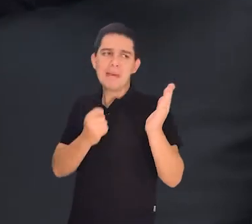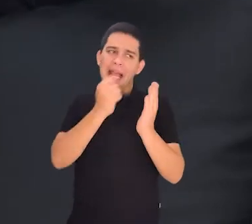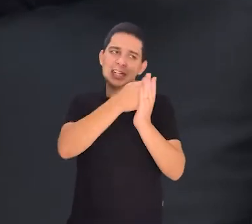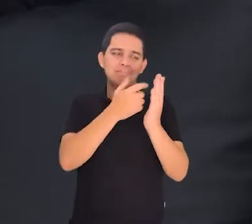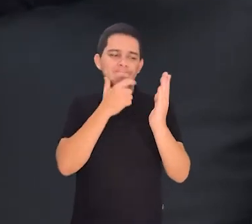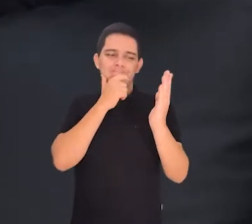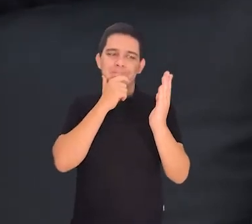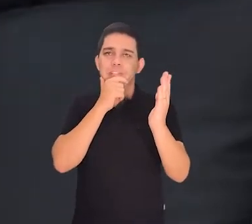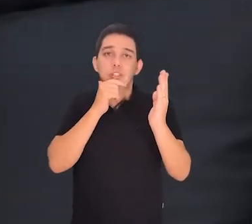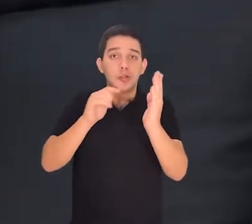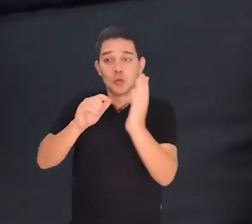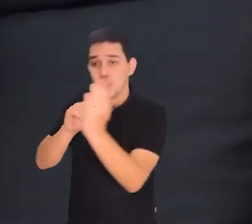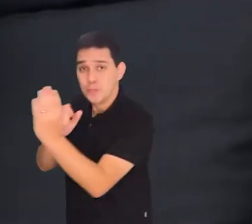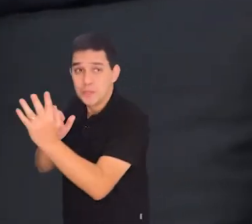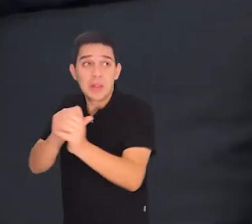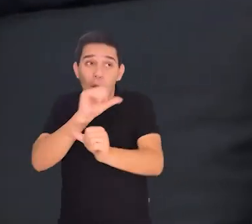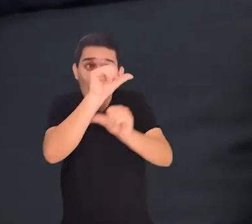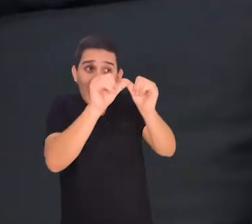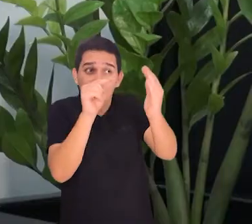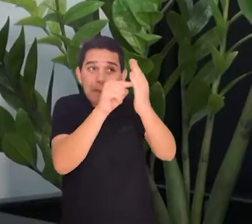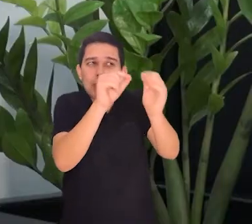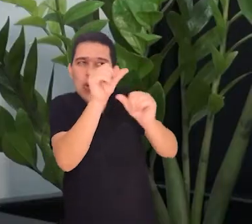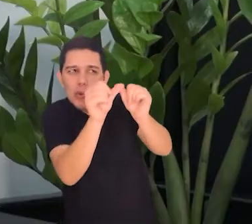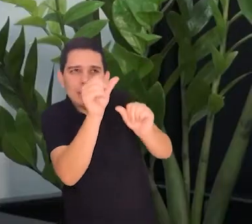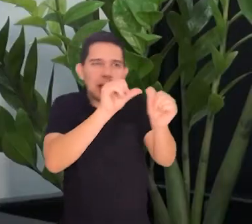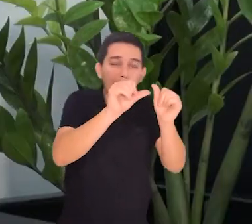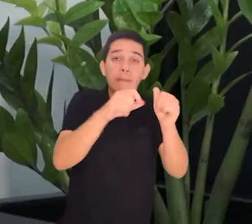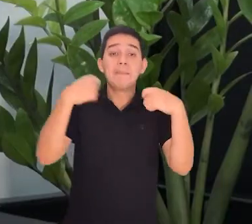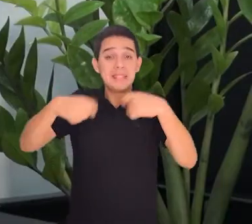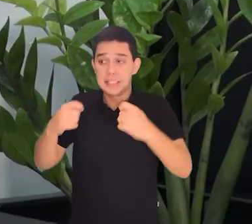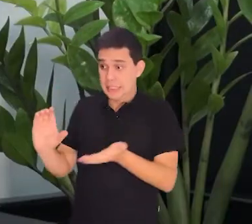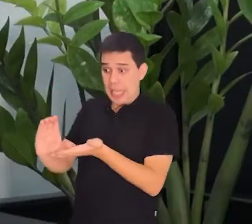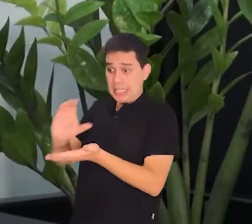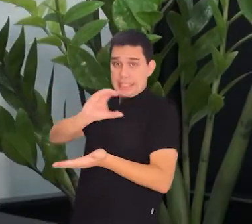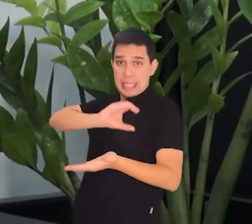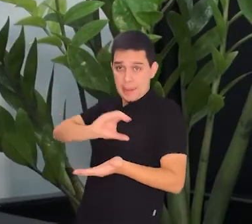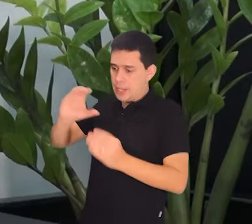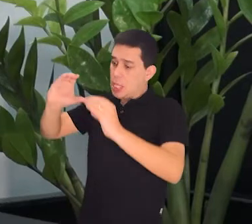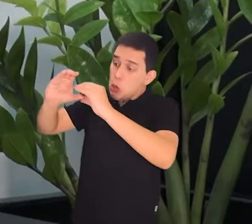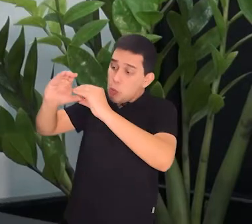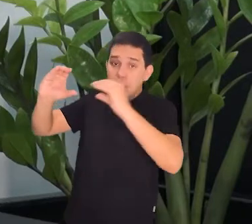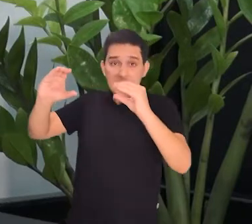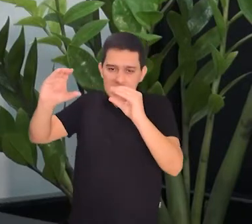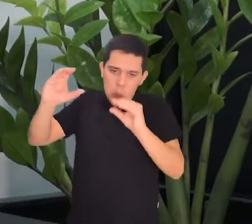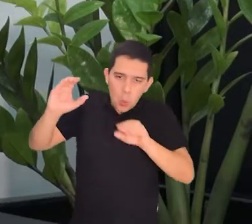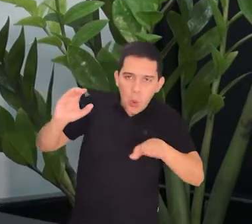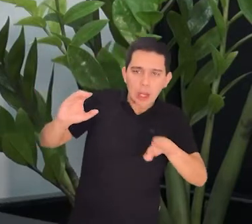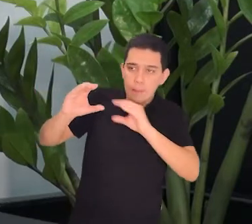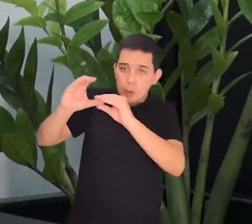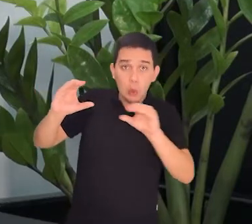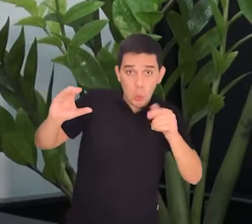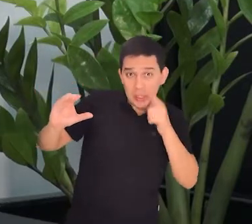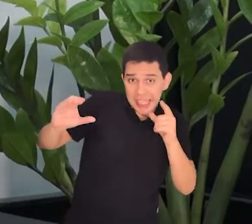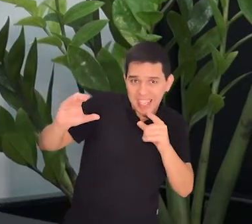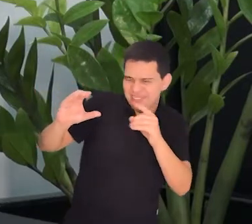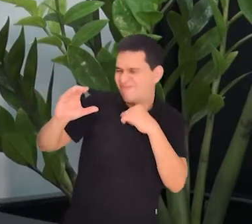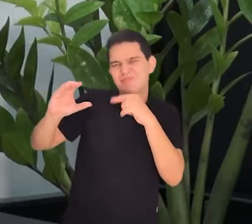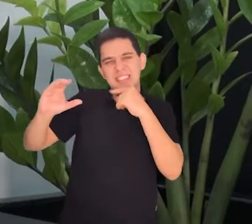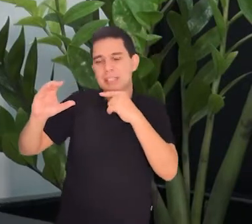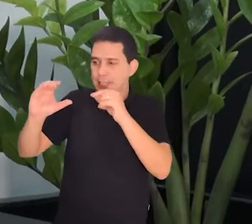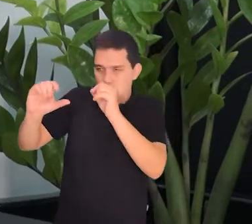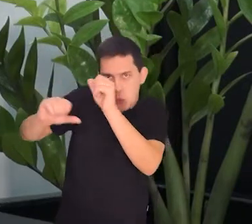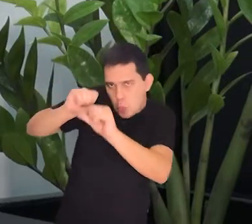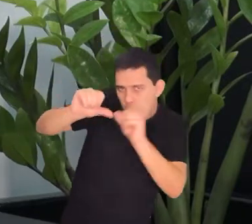sua meta mensal de investimento dentro do orçamento. Bom, uma pesquisa recente, João, constatou que 62 milhões de brasileiros